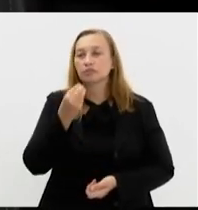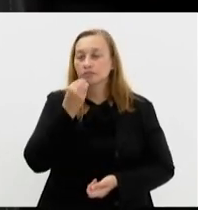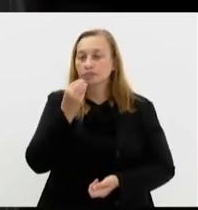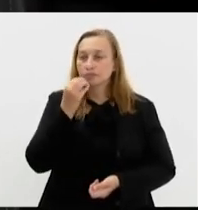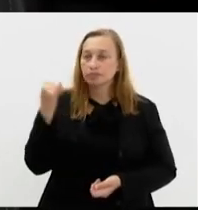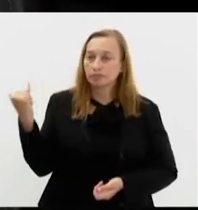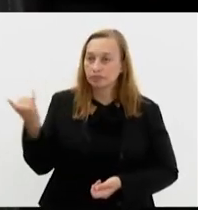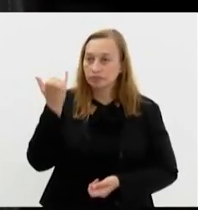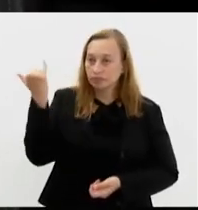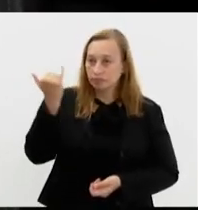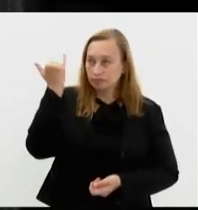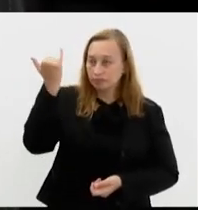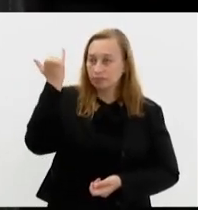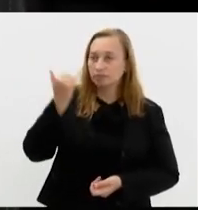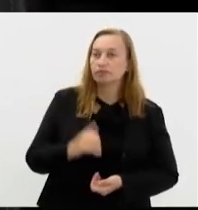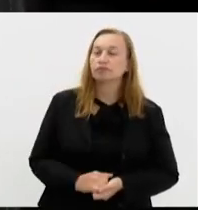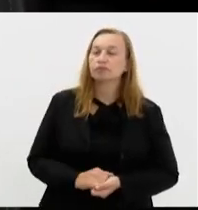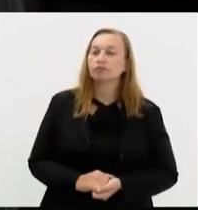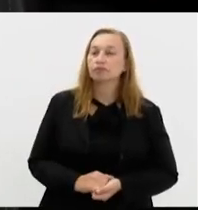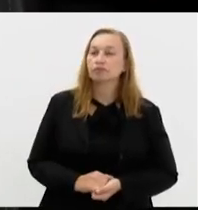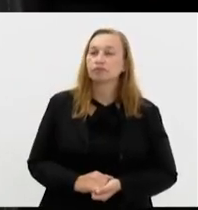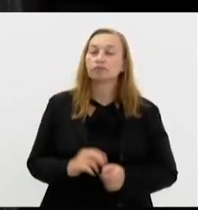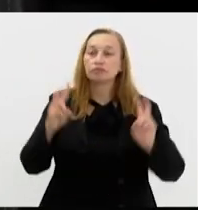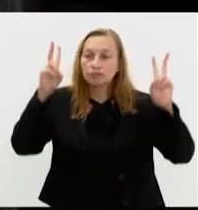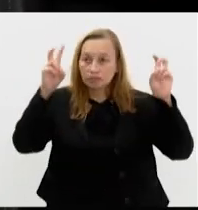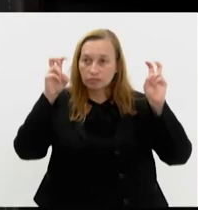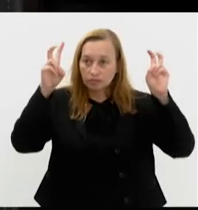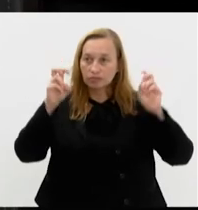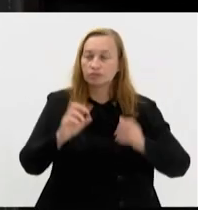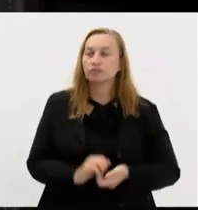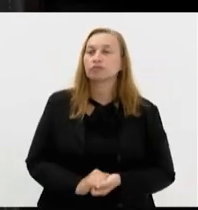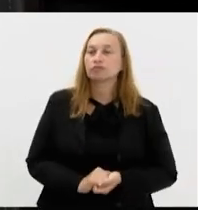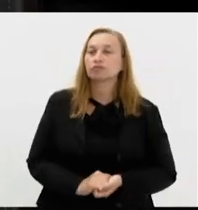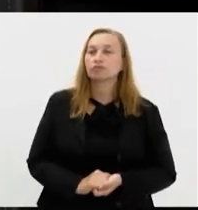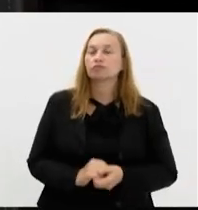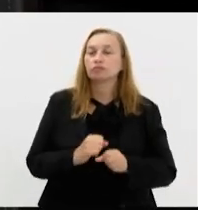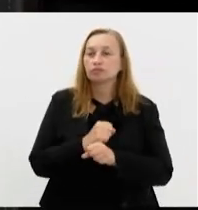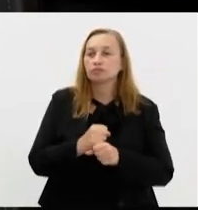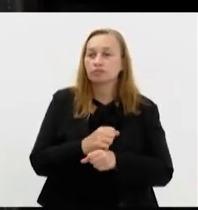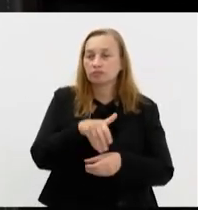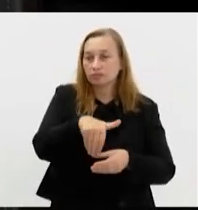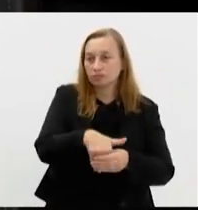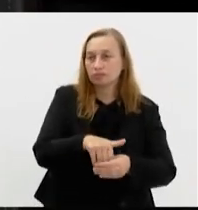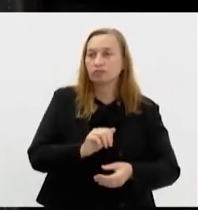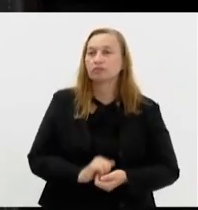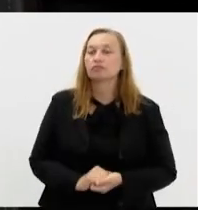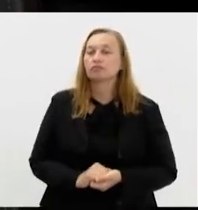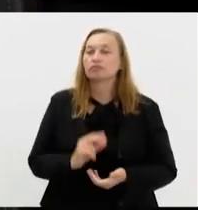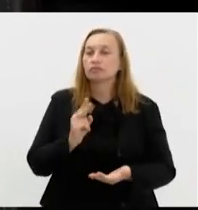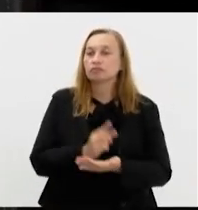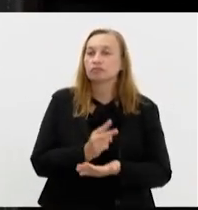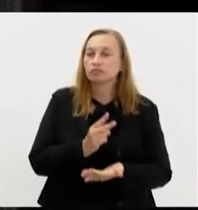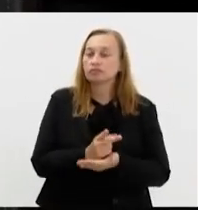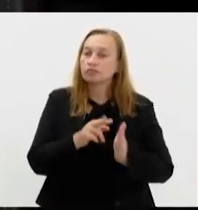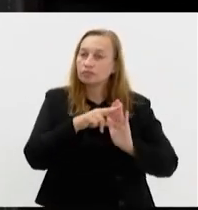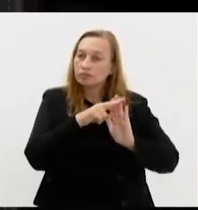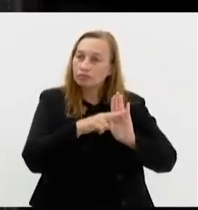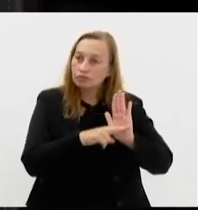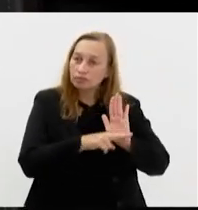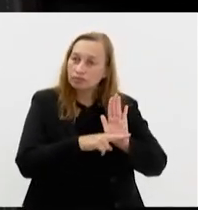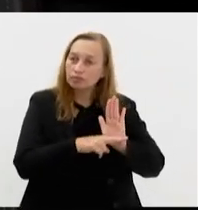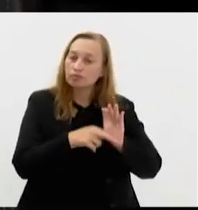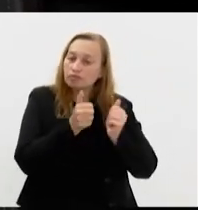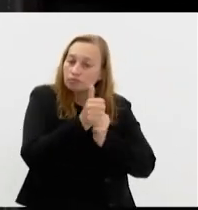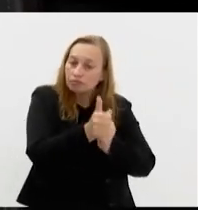assunto publicidade institucional no ano eleitoral Que mesmas exceções devem ser